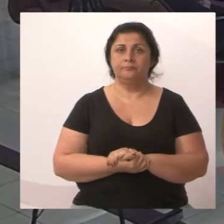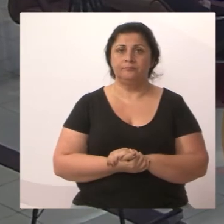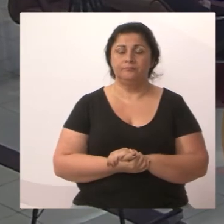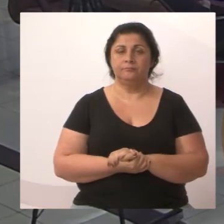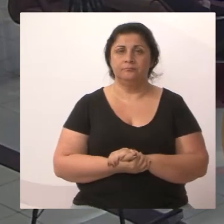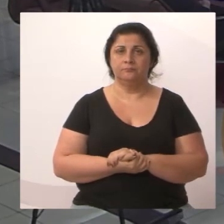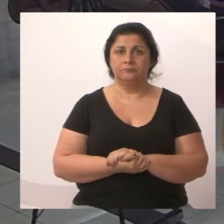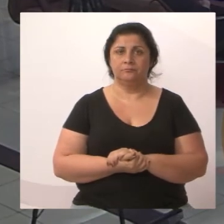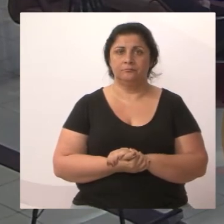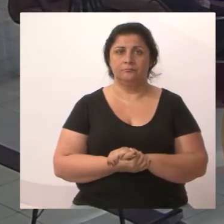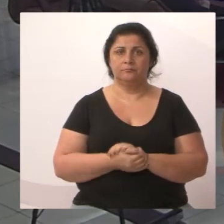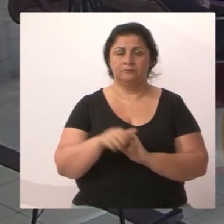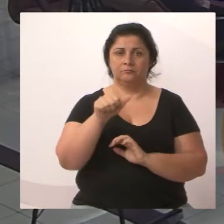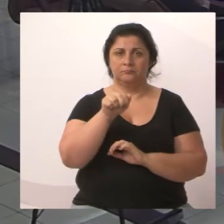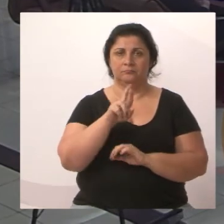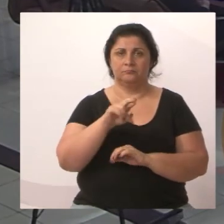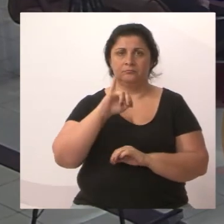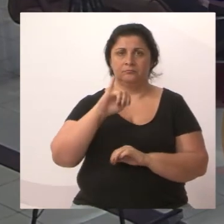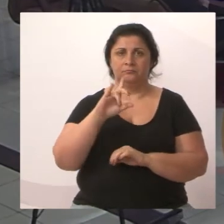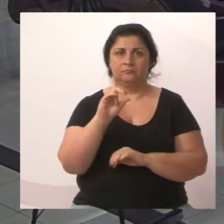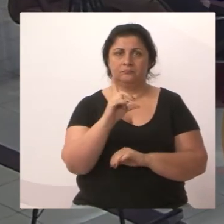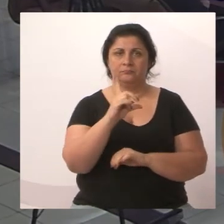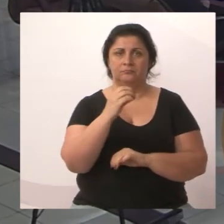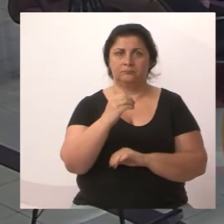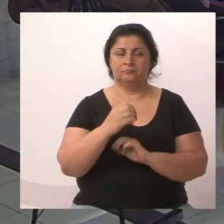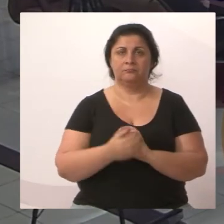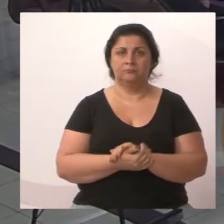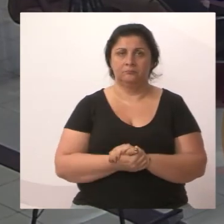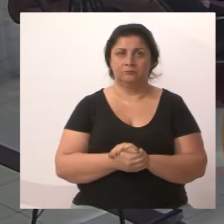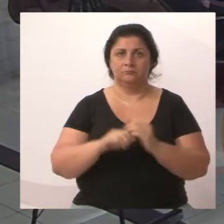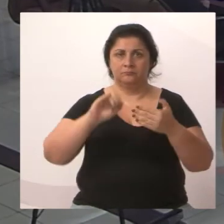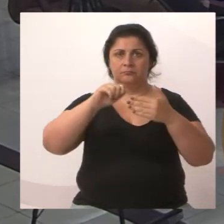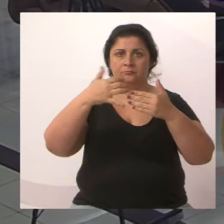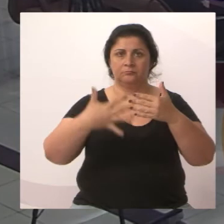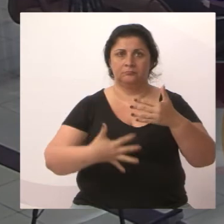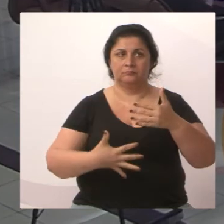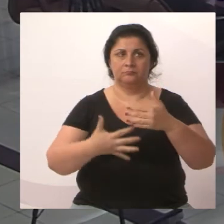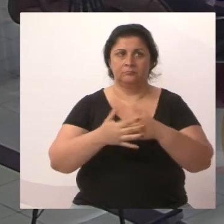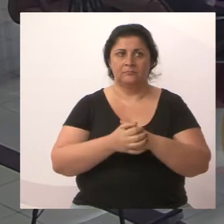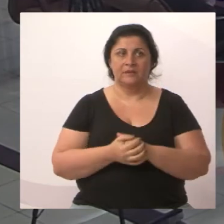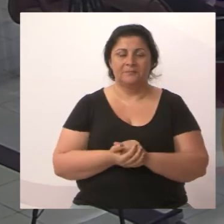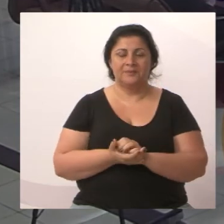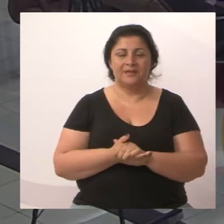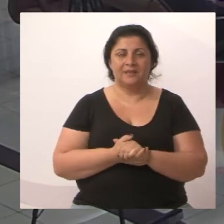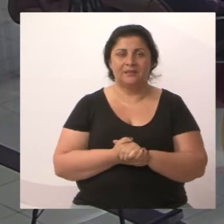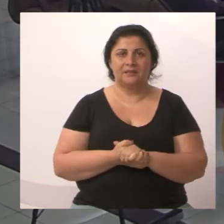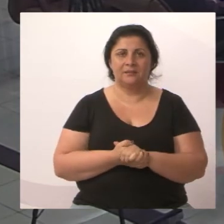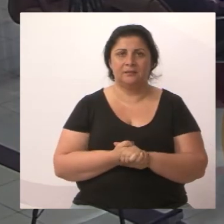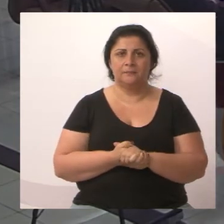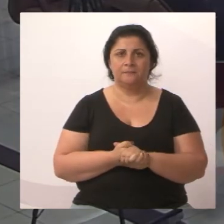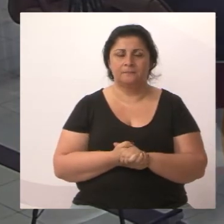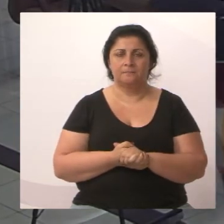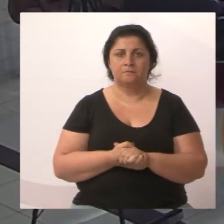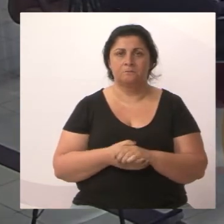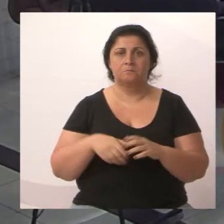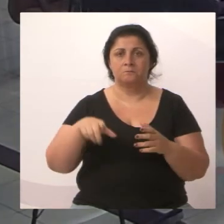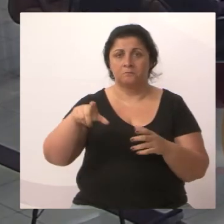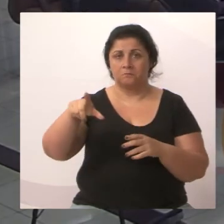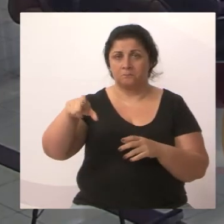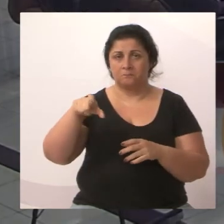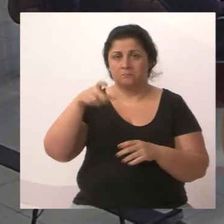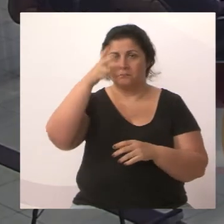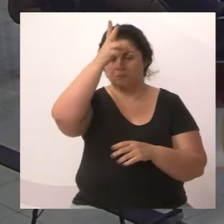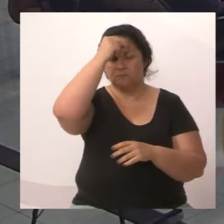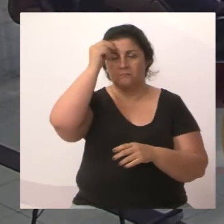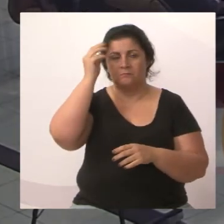Como vota o vereador Arildo Batista? Só justificando meu voto, eu acho que até o Marco Aurélio, sabendo como se